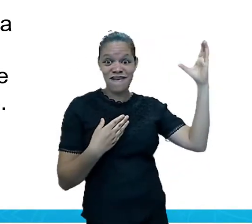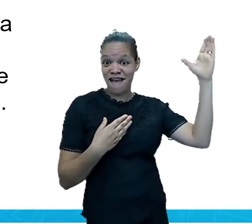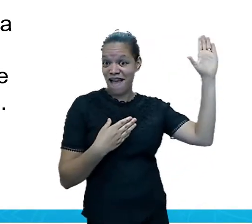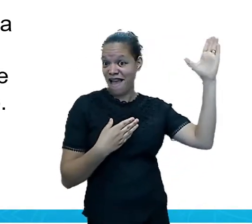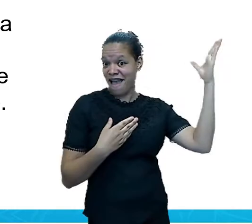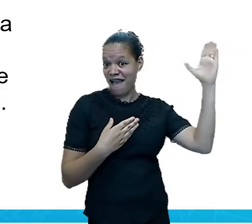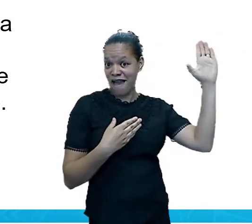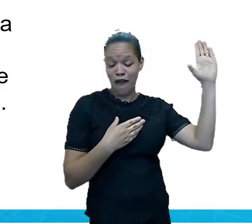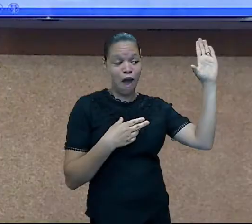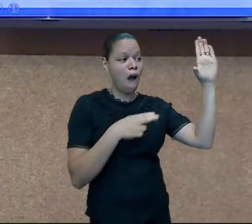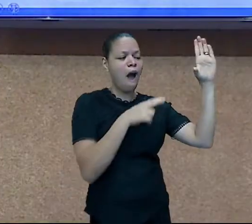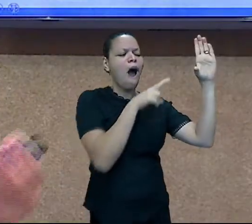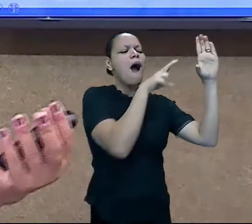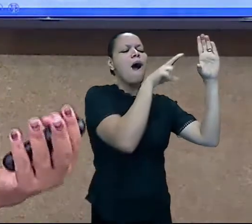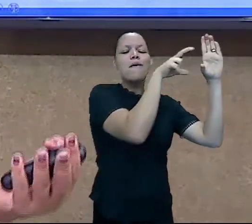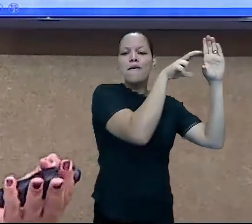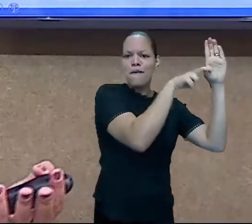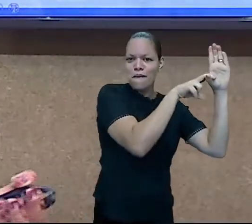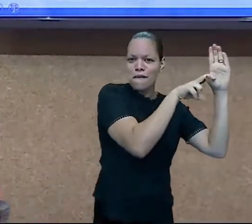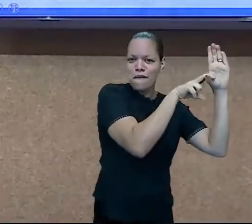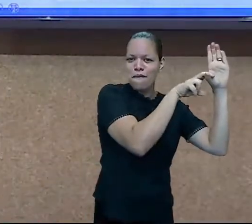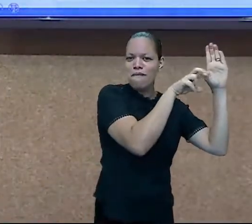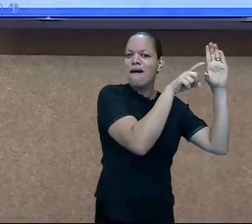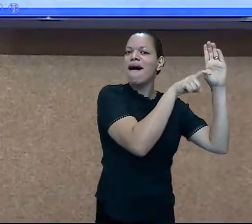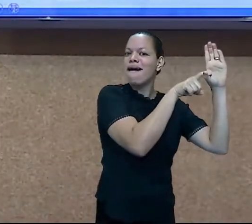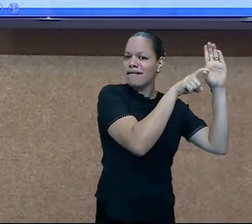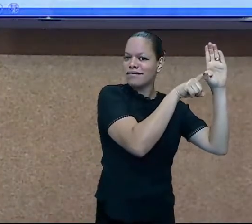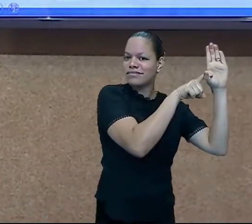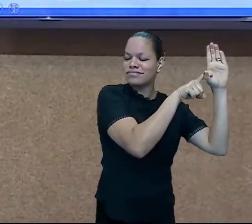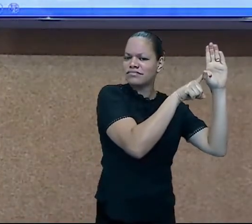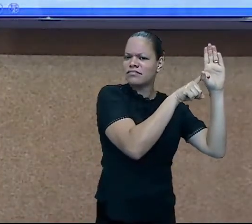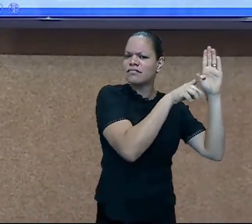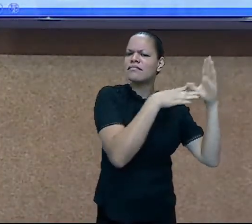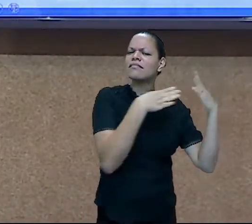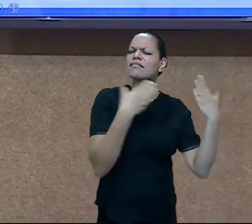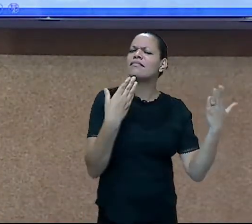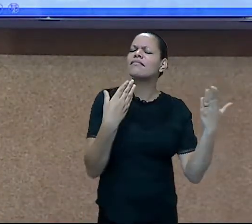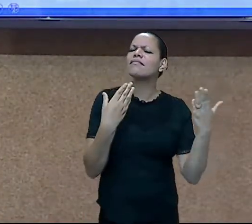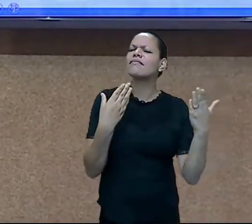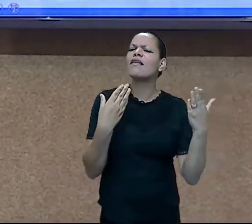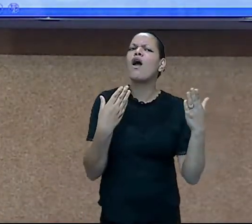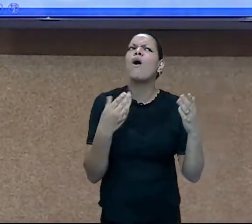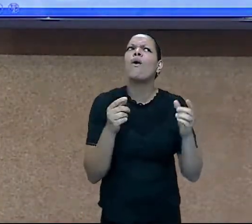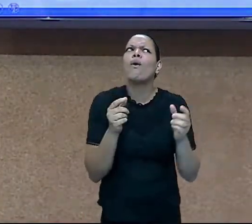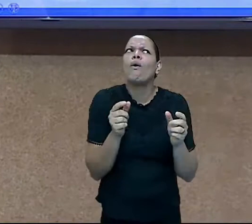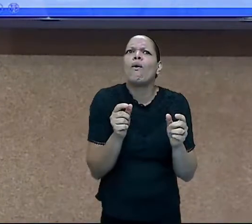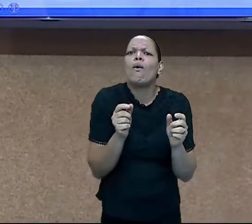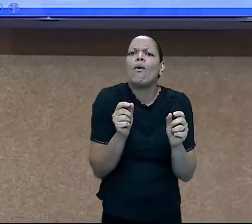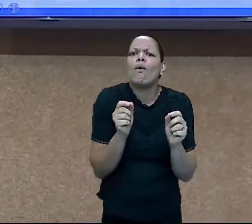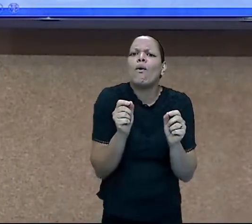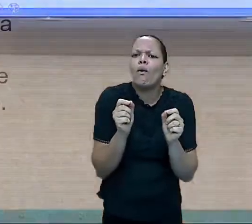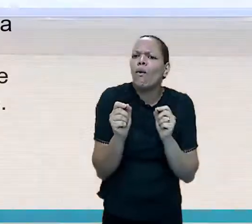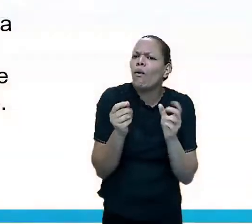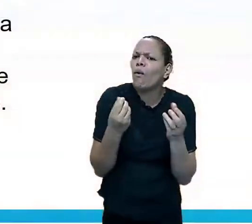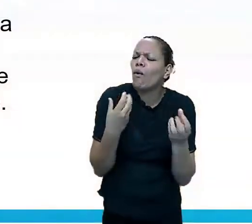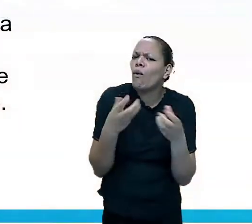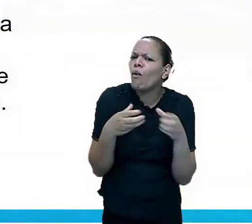tirei essas respostas? Do texto que nós acabamos de fazer a leitura.